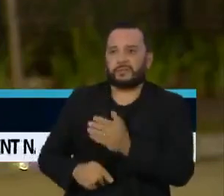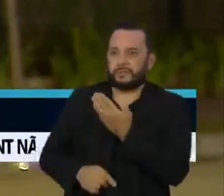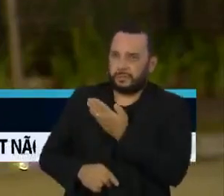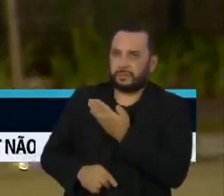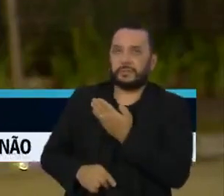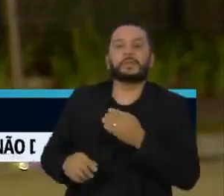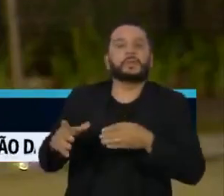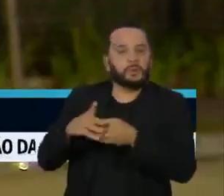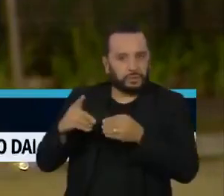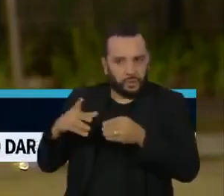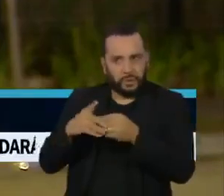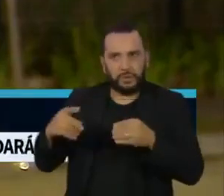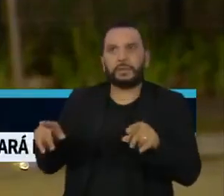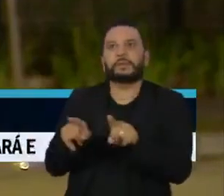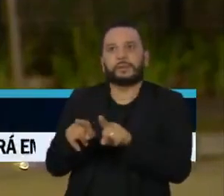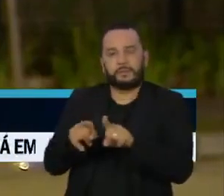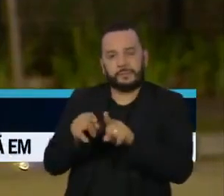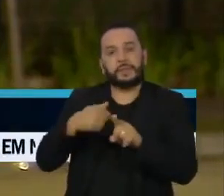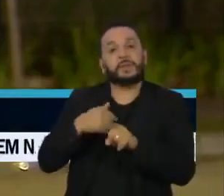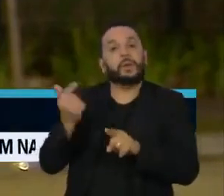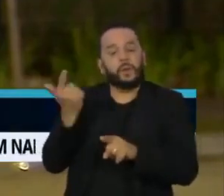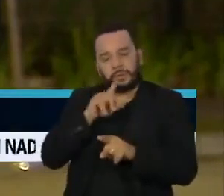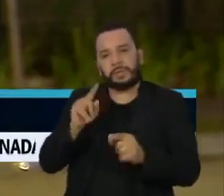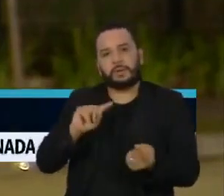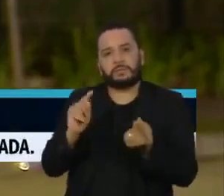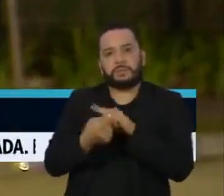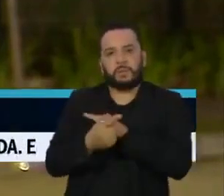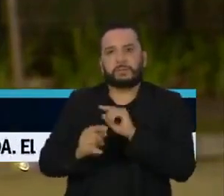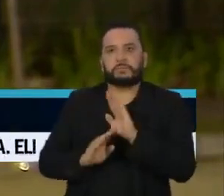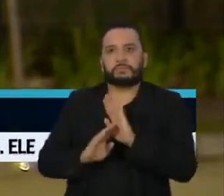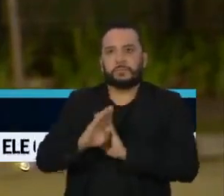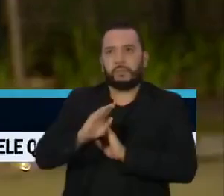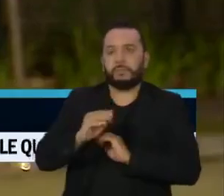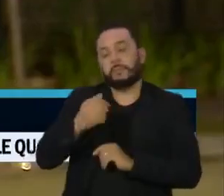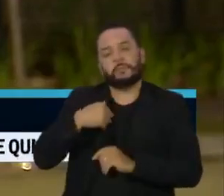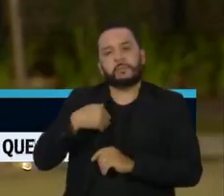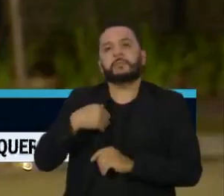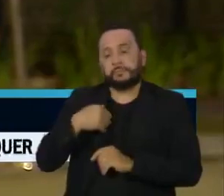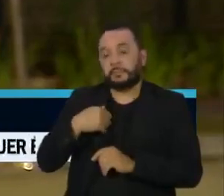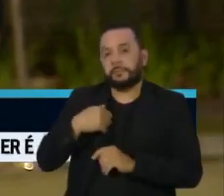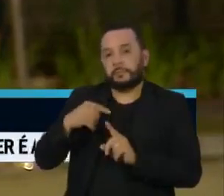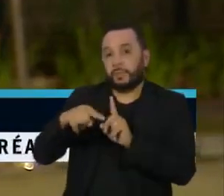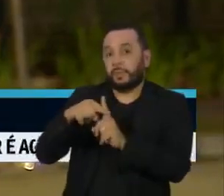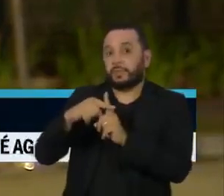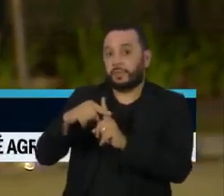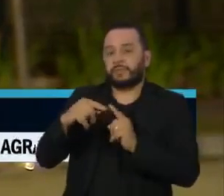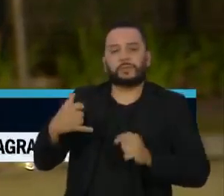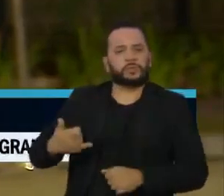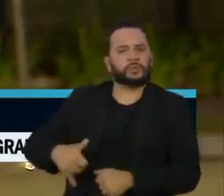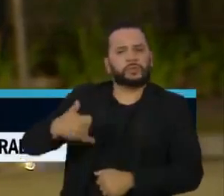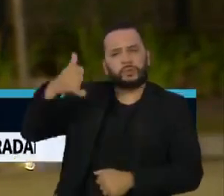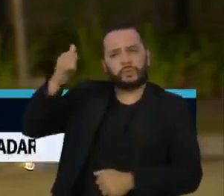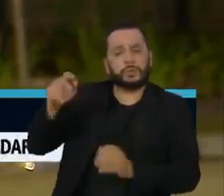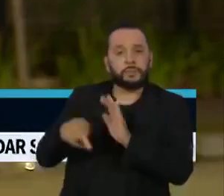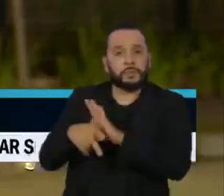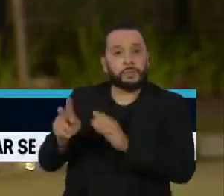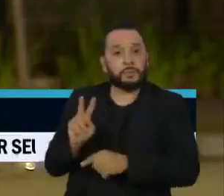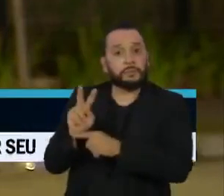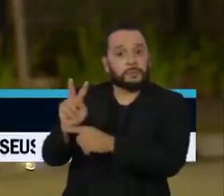O dólar comercial, ao contrário, virou para o positivo. E os juros de longo prazo, que balizam os empréstimos para